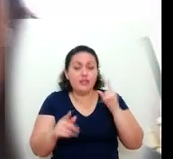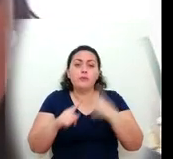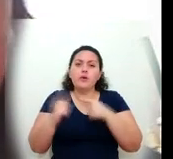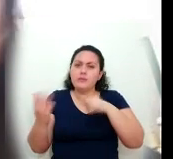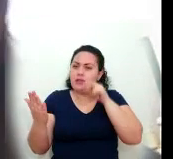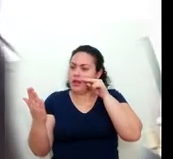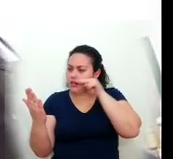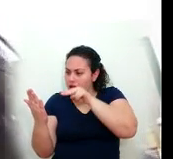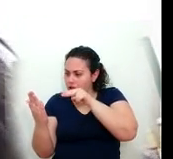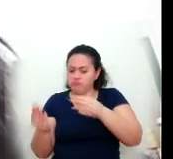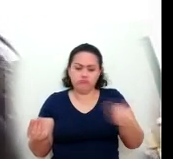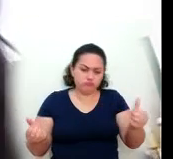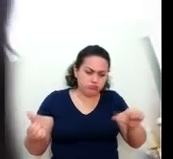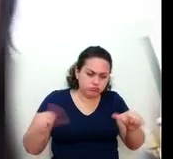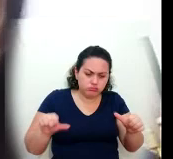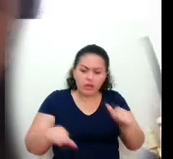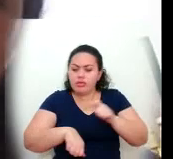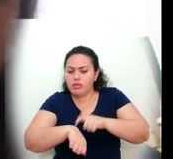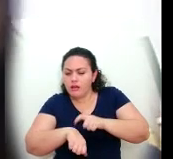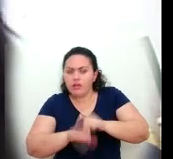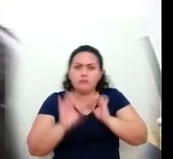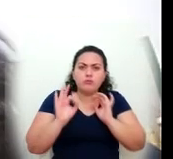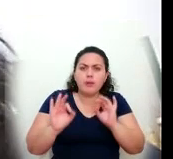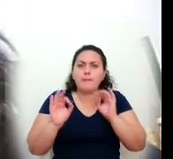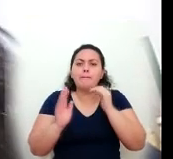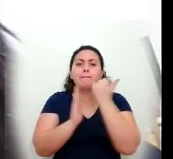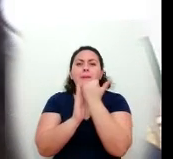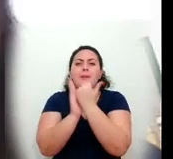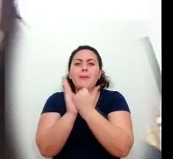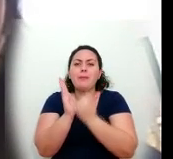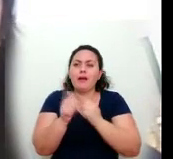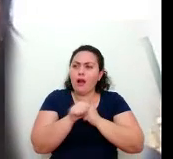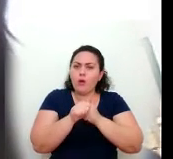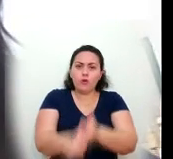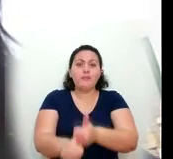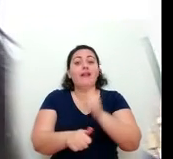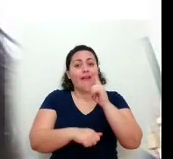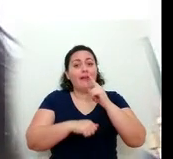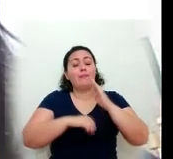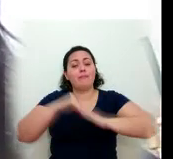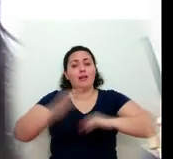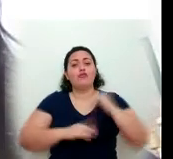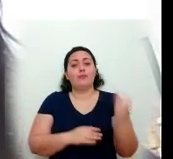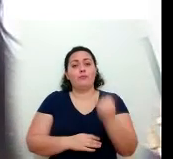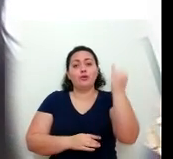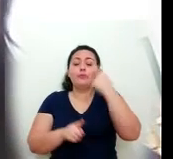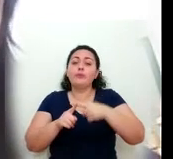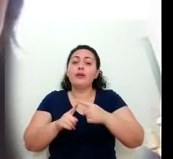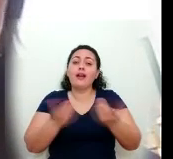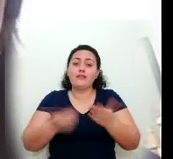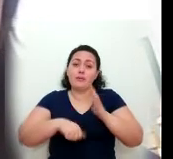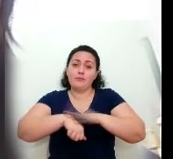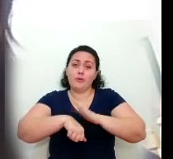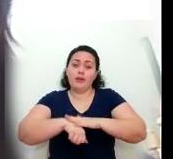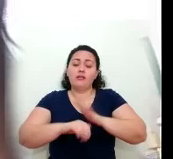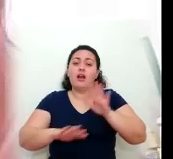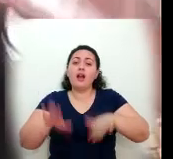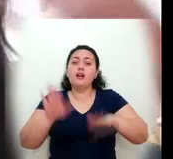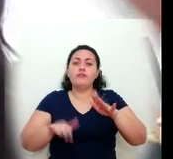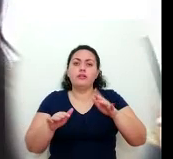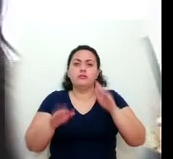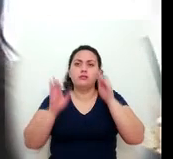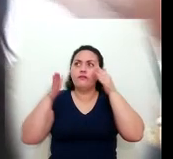Lê a receita, né? Executa, faz as medidas, controla o tempo. Então, também é um exercício importante num momento que daqui a pouco a gente está